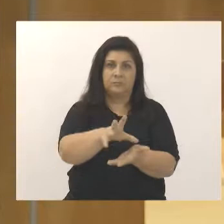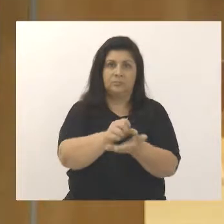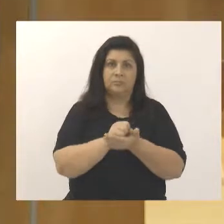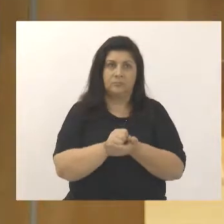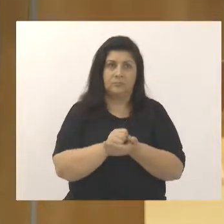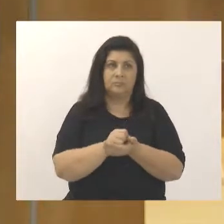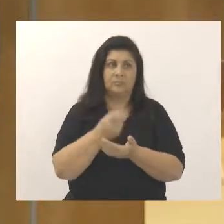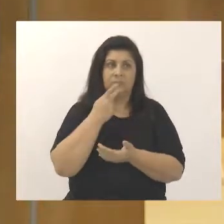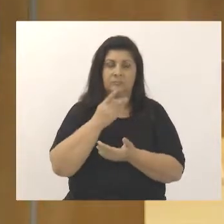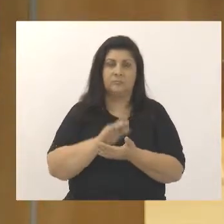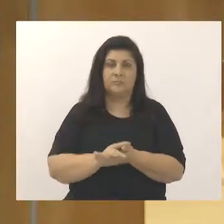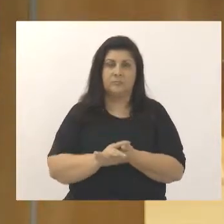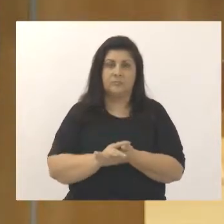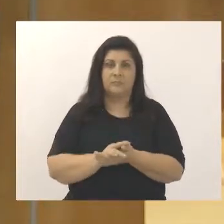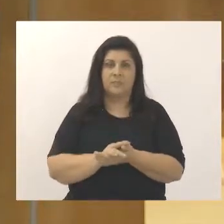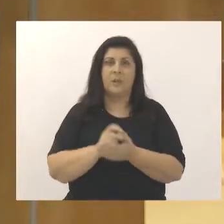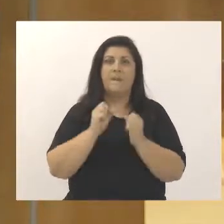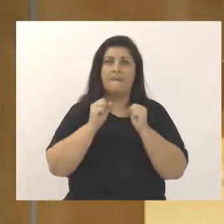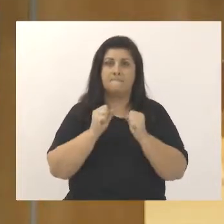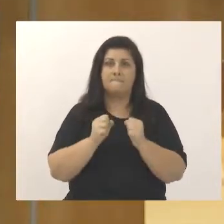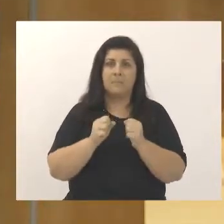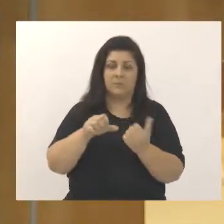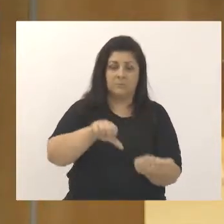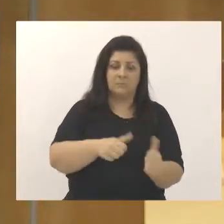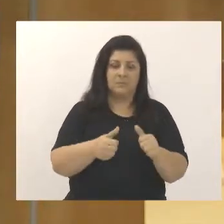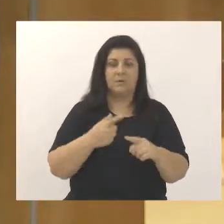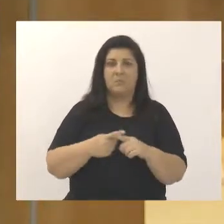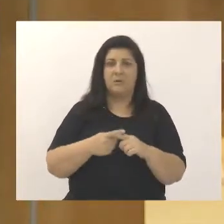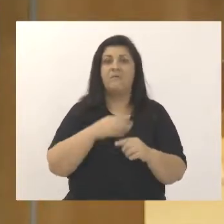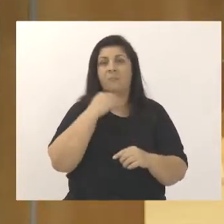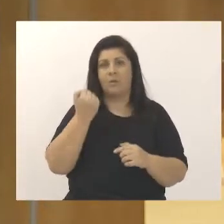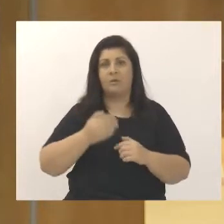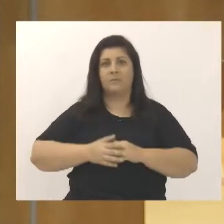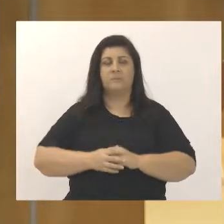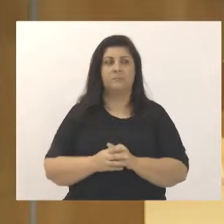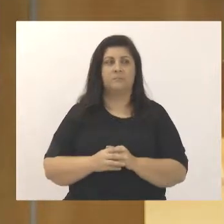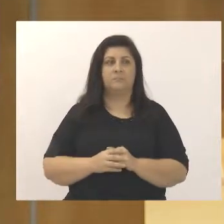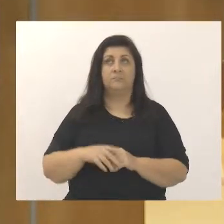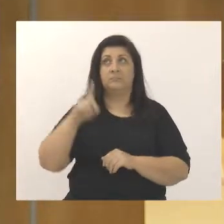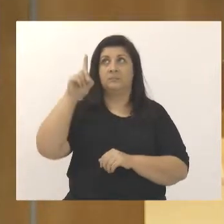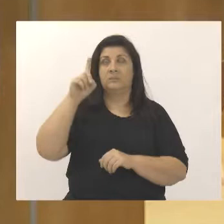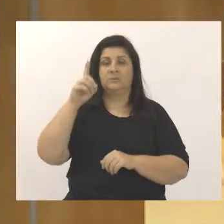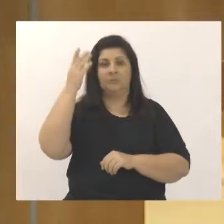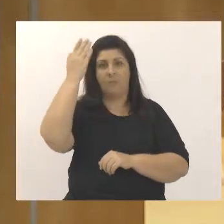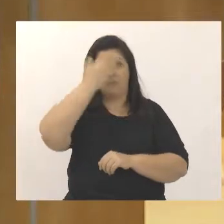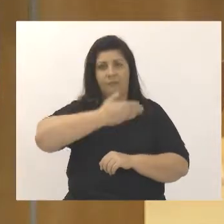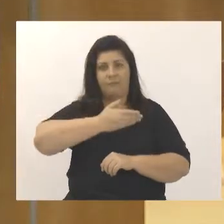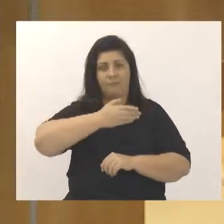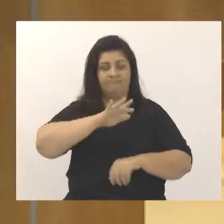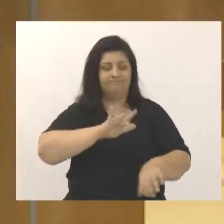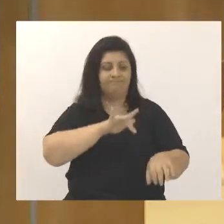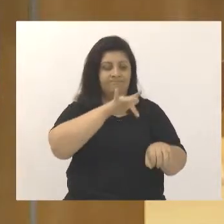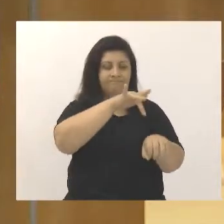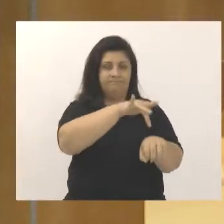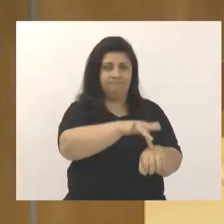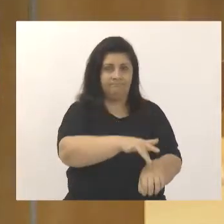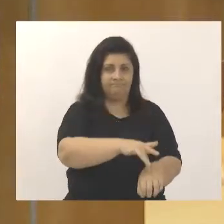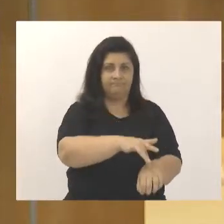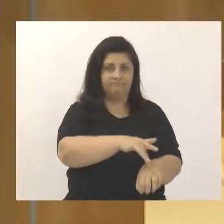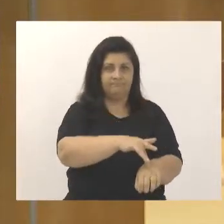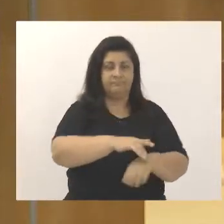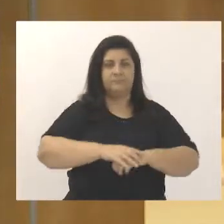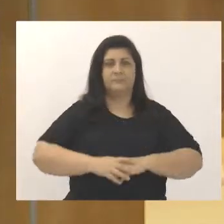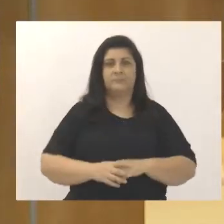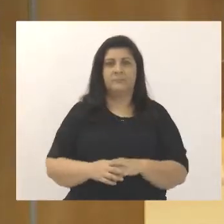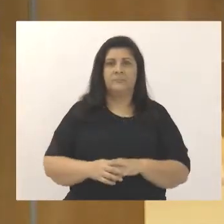e falou assim, pode batizar esse moleque correndo, porque ele é um copo quebrado. E Deus provou que quando ele põe a mão, a gente estamos aqui. Eu